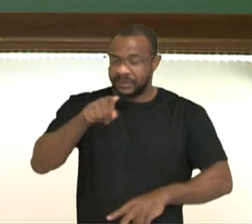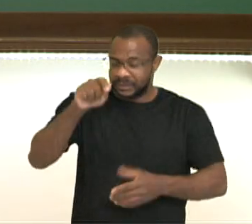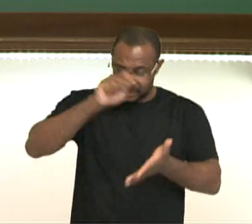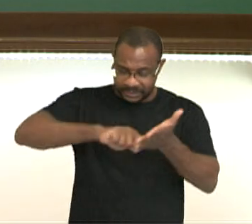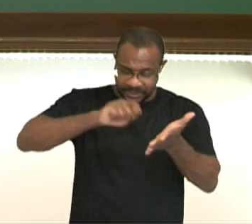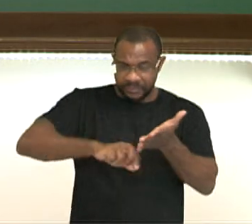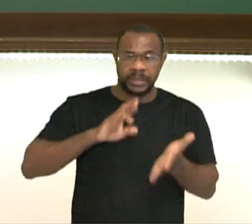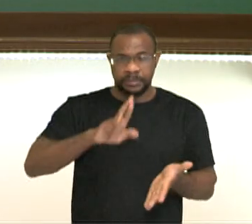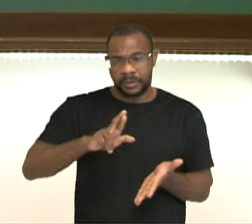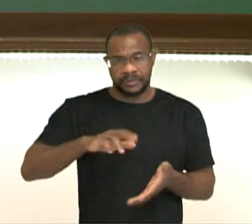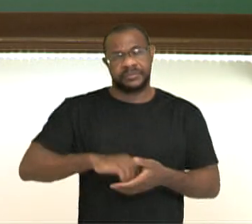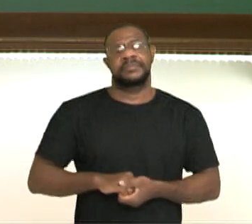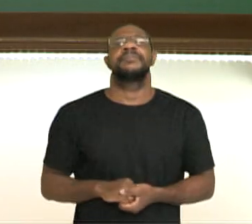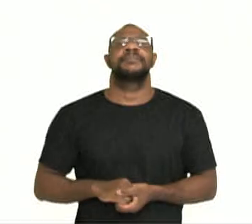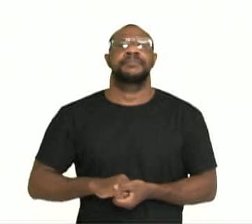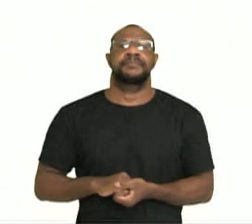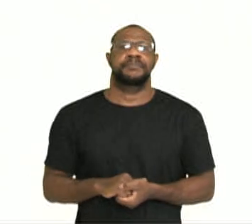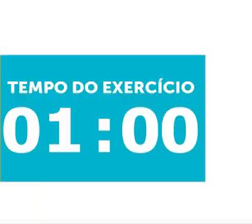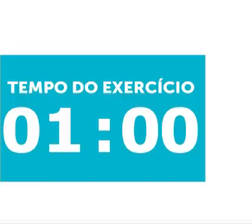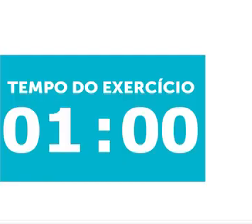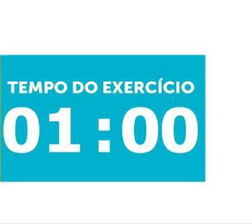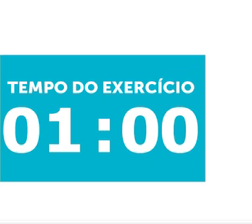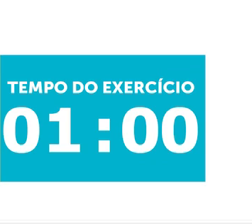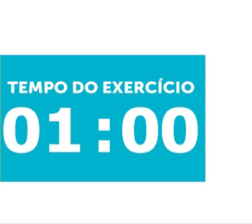a resposta e nós já voltamos para corrigir.